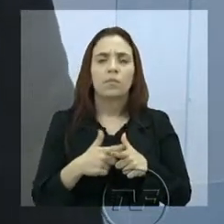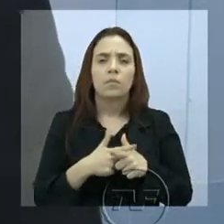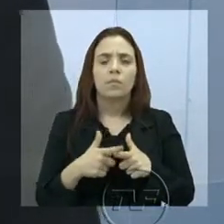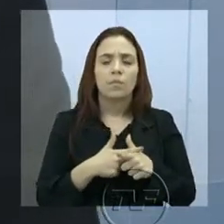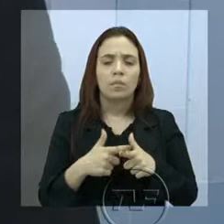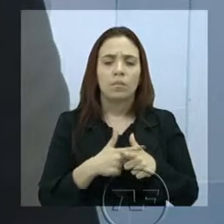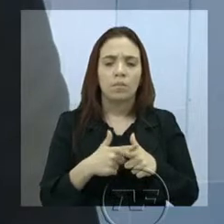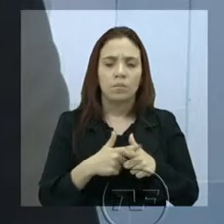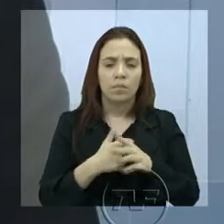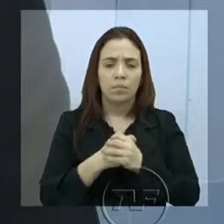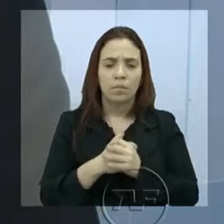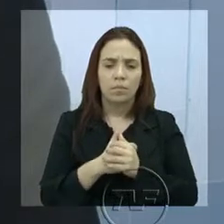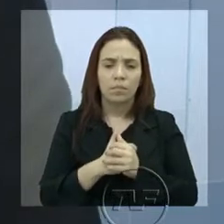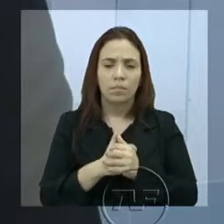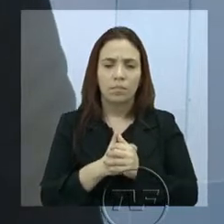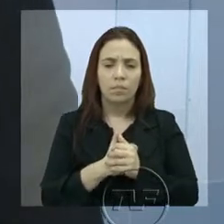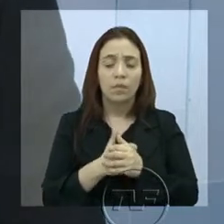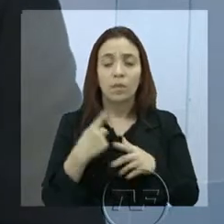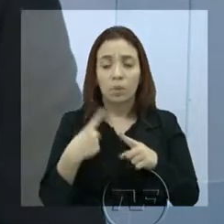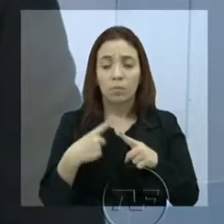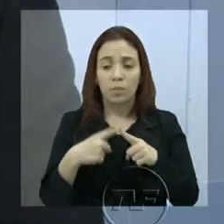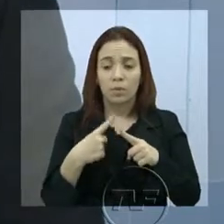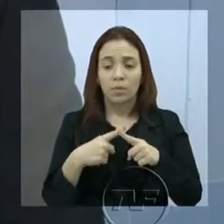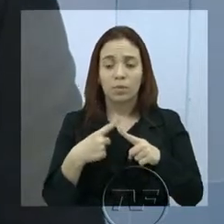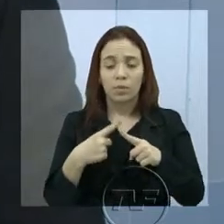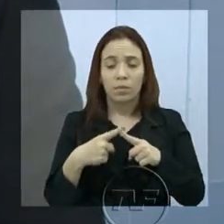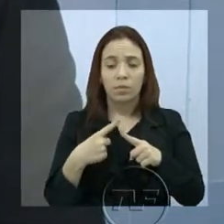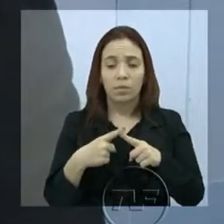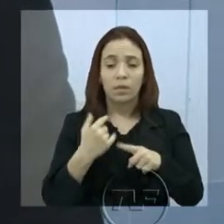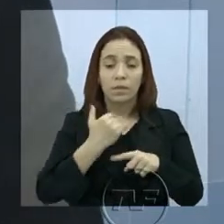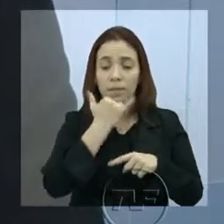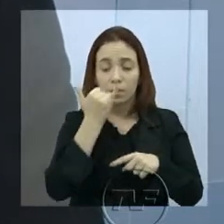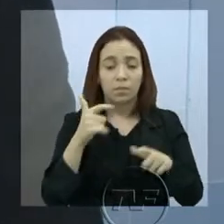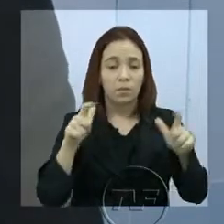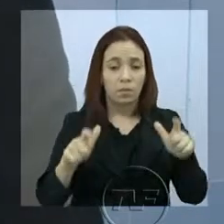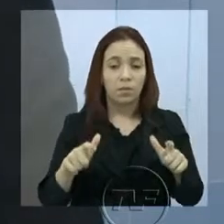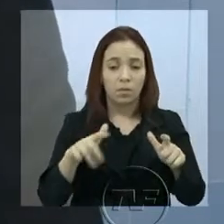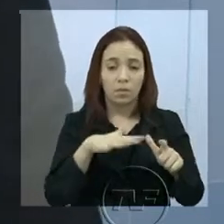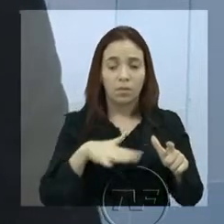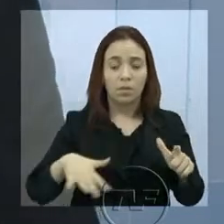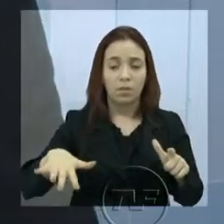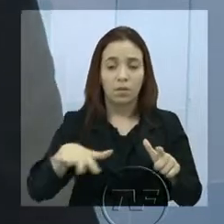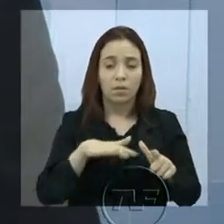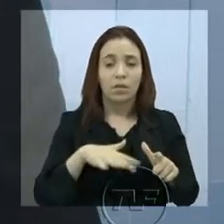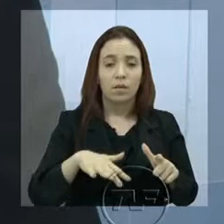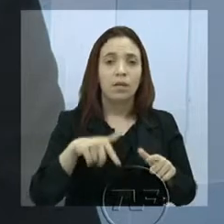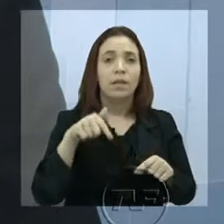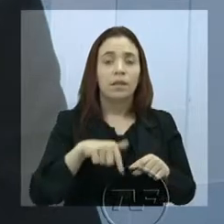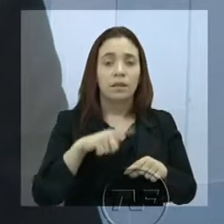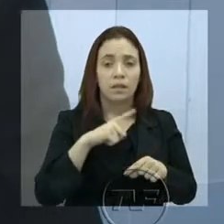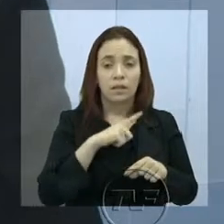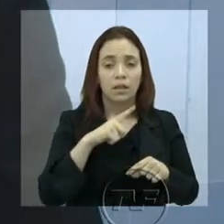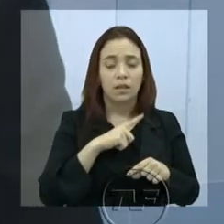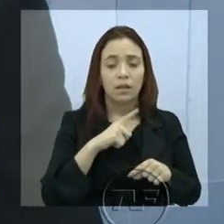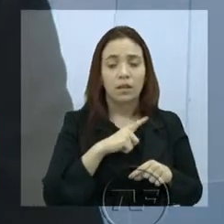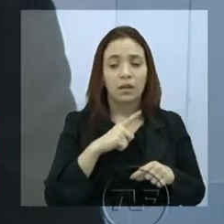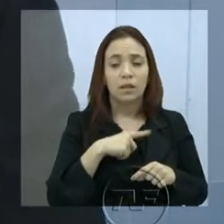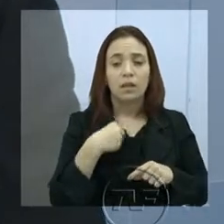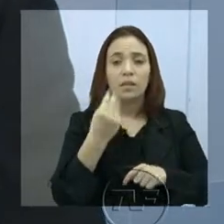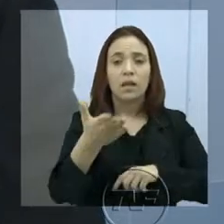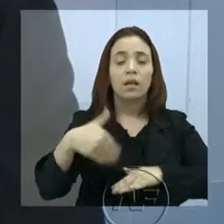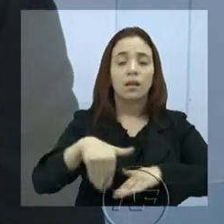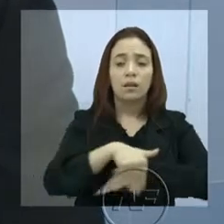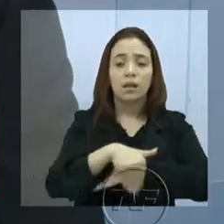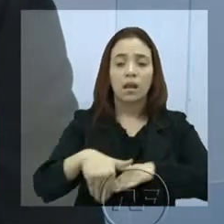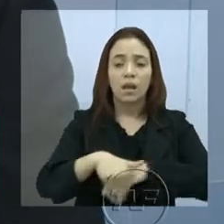sendo beneficiadas. Porque dependendo do local, meu amigo, até para o cara ir um médico é uma loucura. Porque o cara, quando dá o endereço, não,